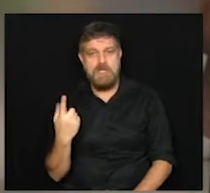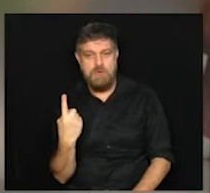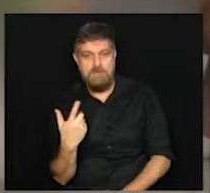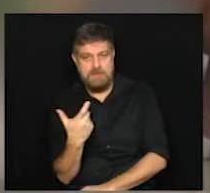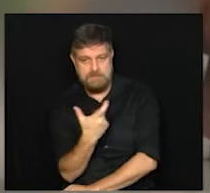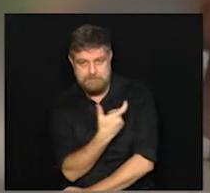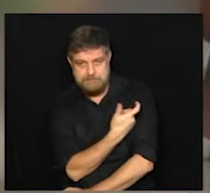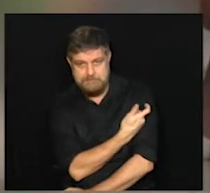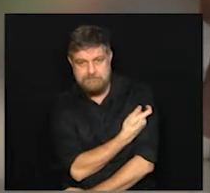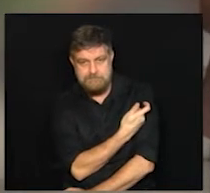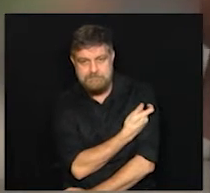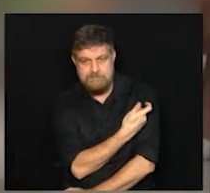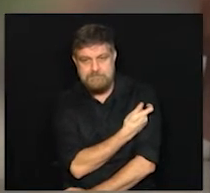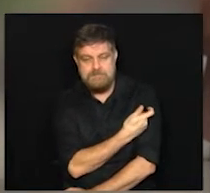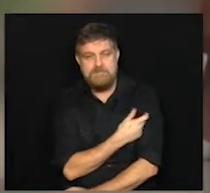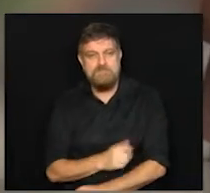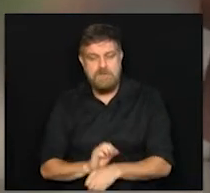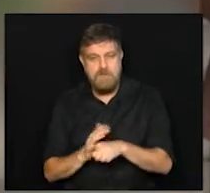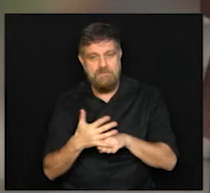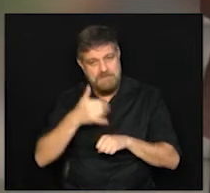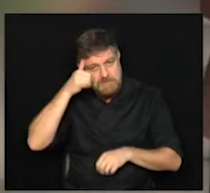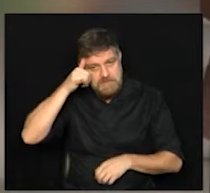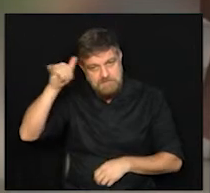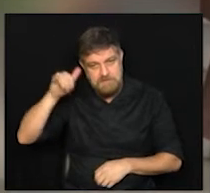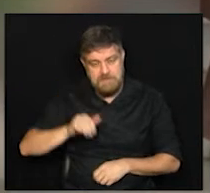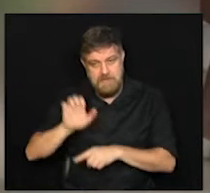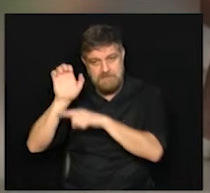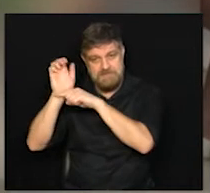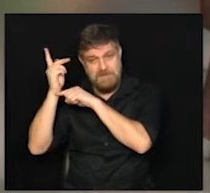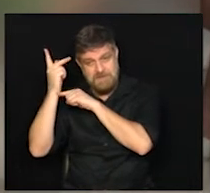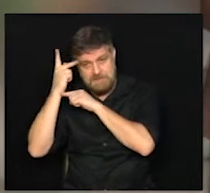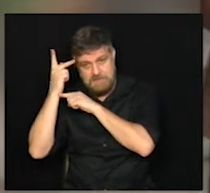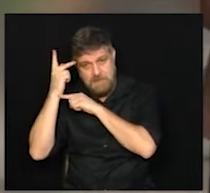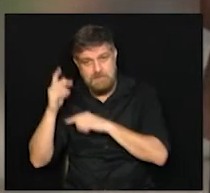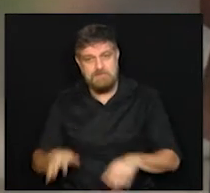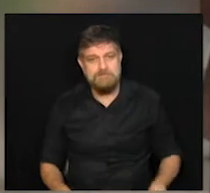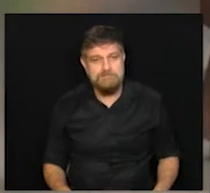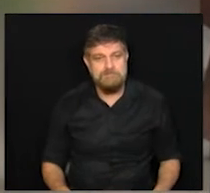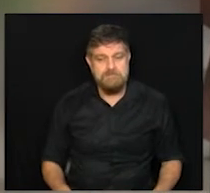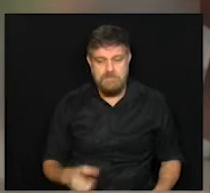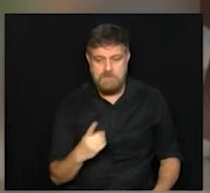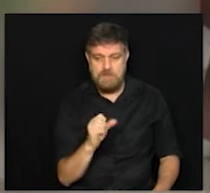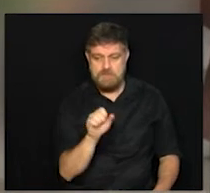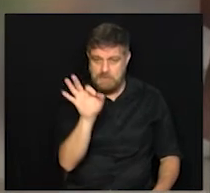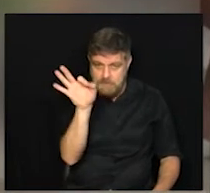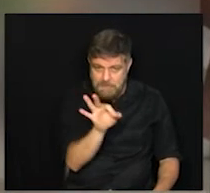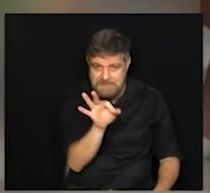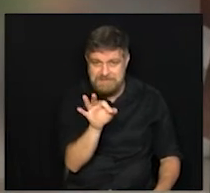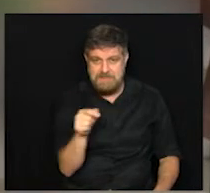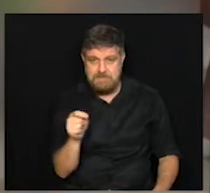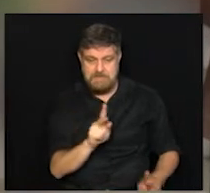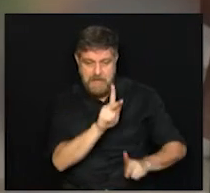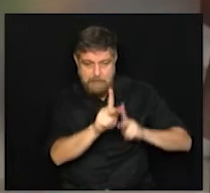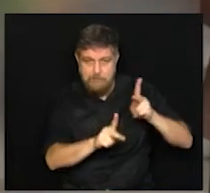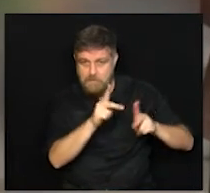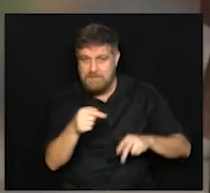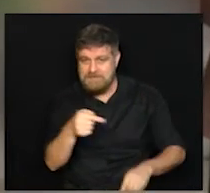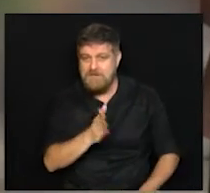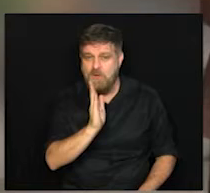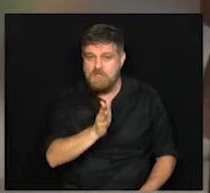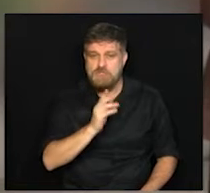dose da vacina contra a Covid-19 no estado de São Paulo. 18% desta mesma população já